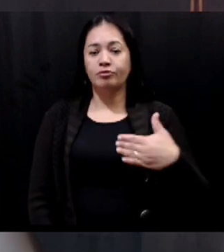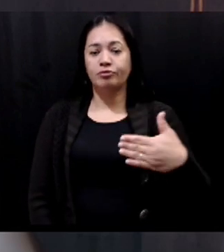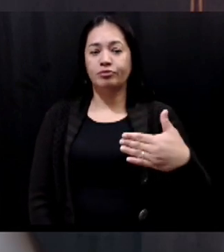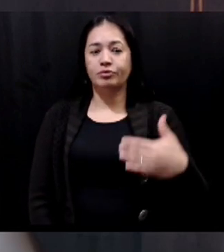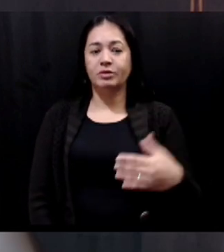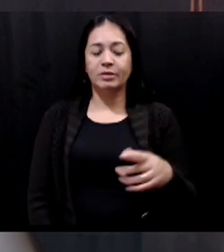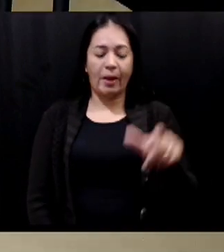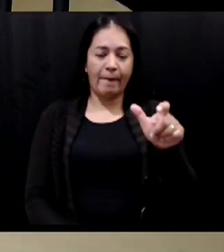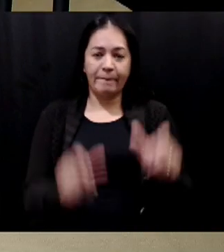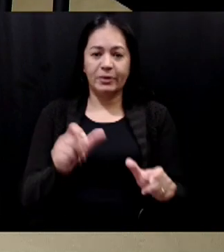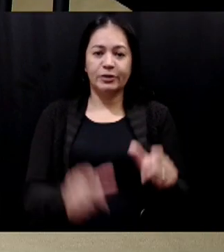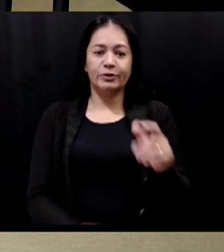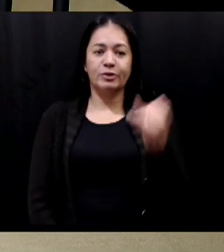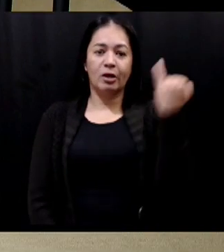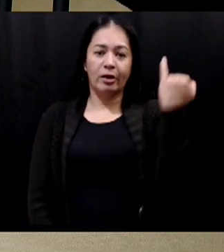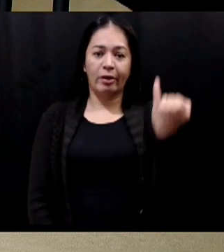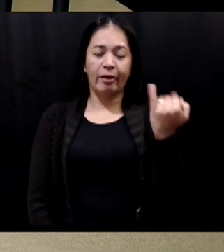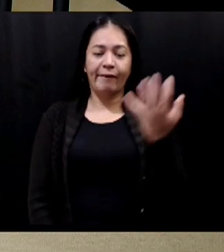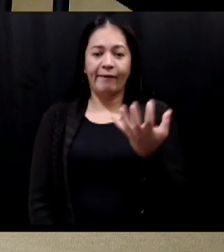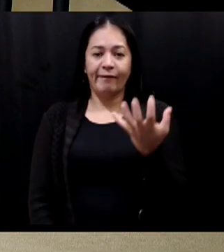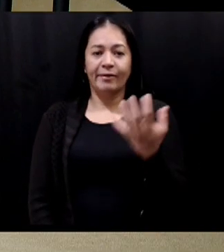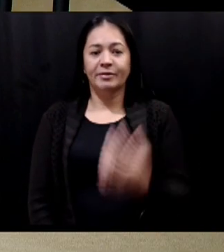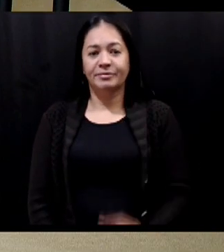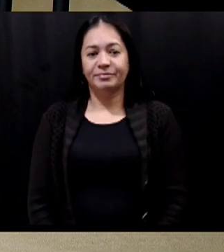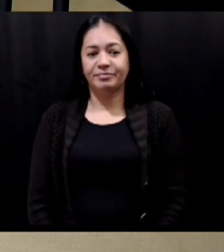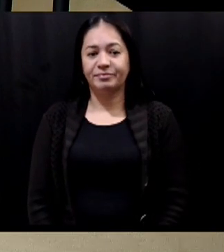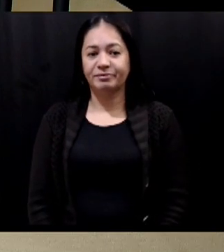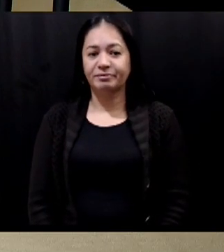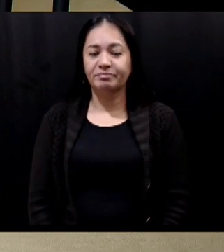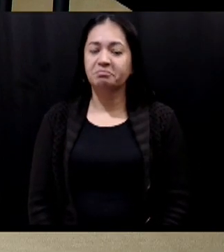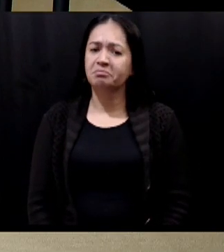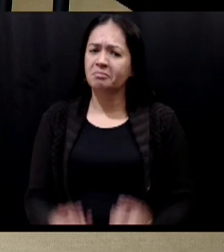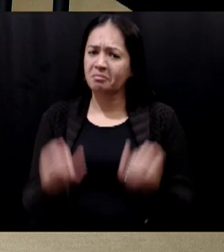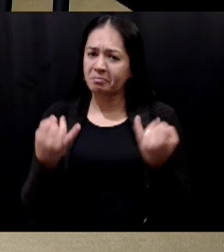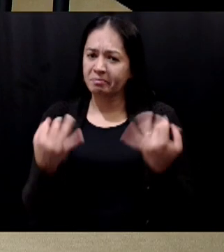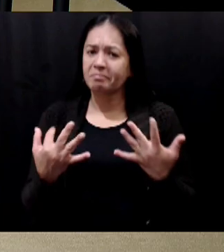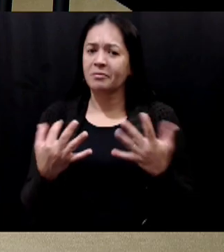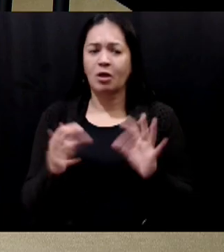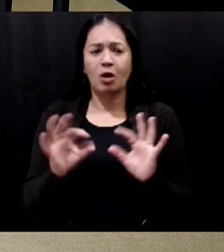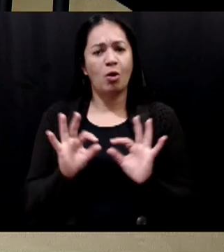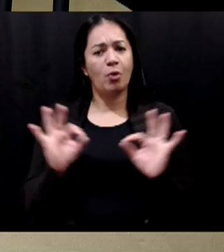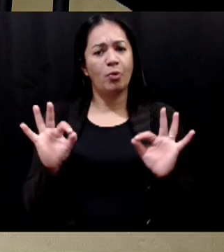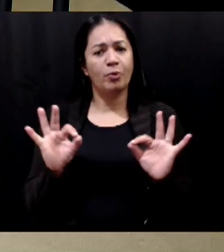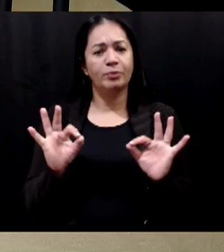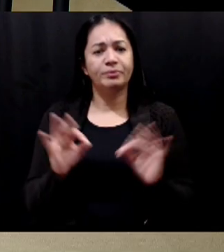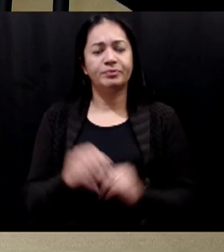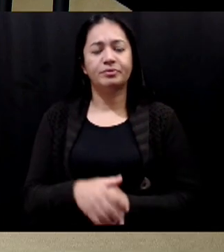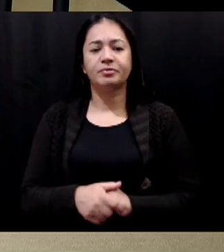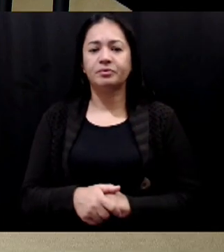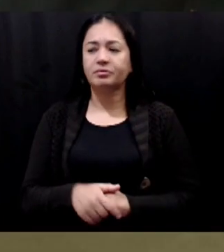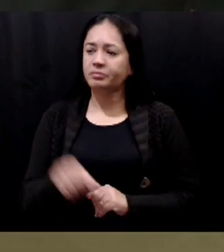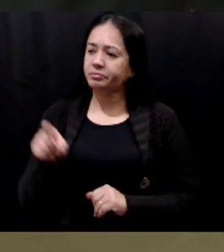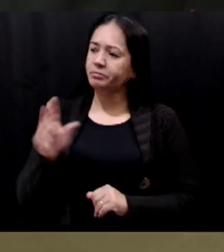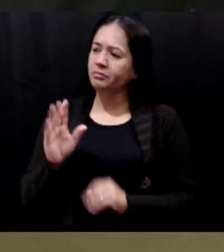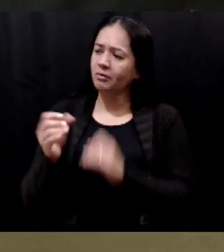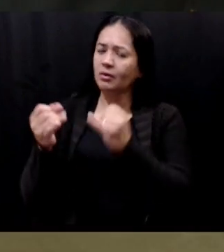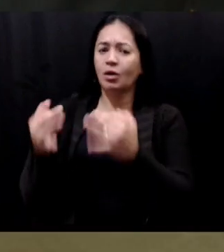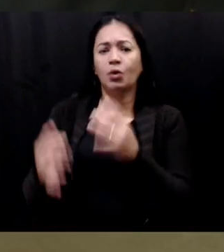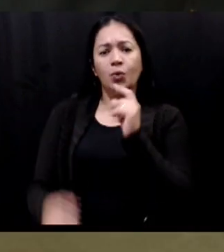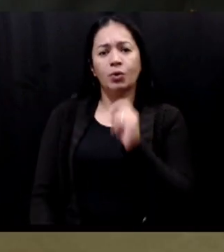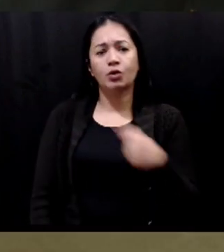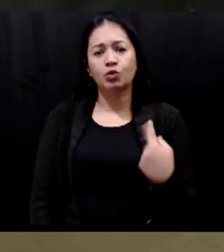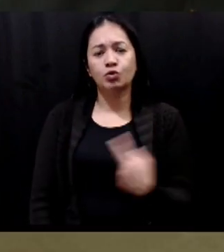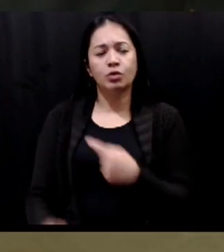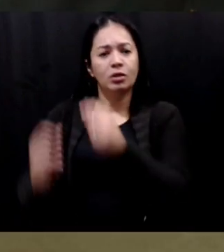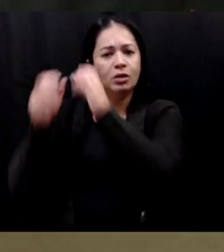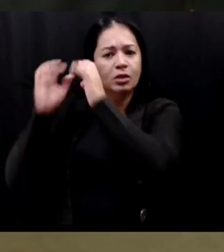emagrecer. Maravilhosa, Paula, muito bem explicado. E um ponto que você falou me chamou a atenção, que o nosso cérebro entende que o nosso